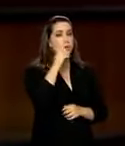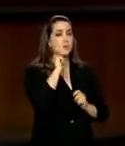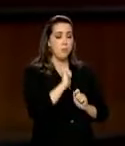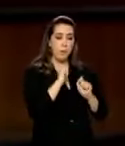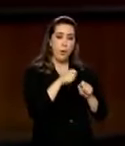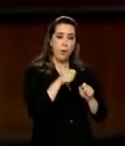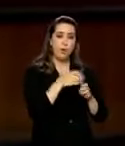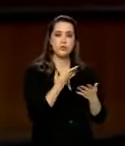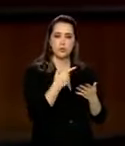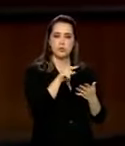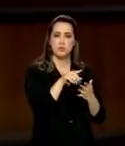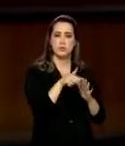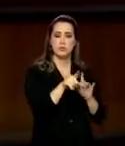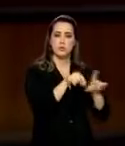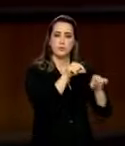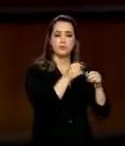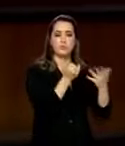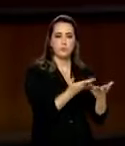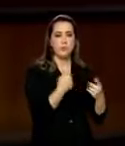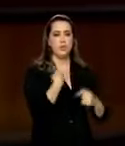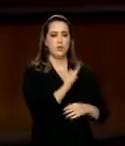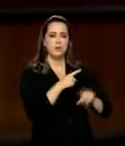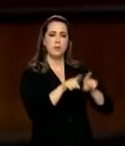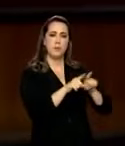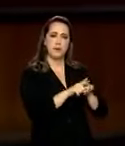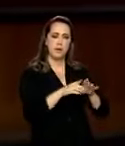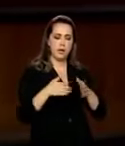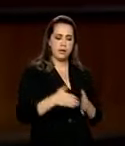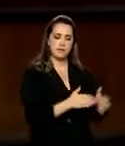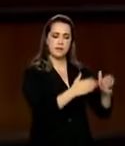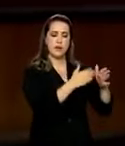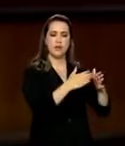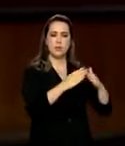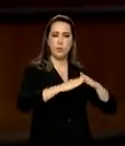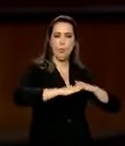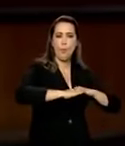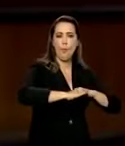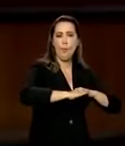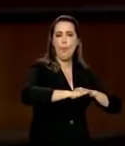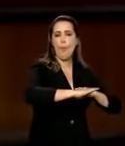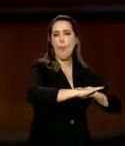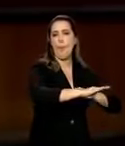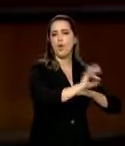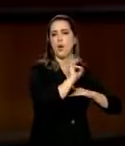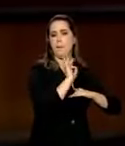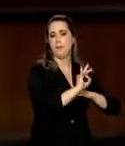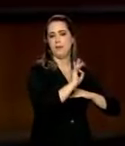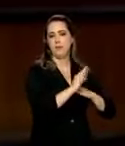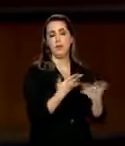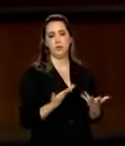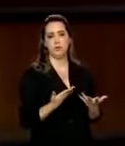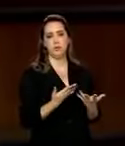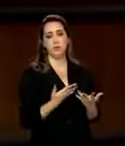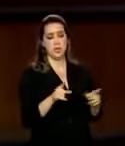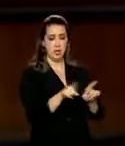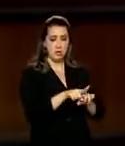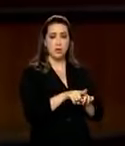recapear uma parte considerável da malha rodoviária do Brasil, o ex-dinheiro nas mãos do Tarcísio, como concluir